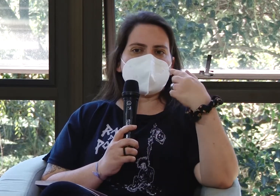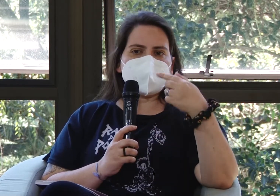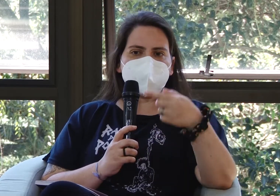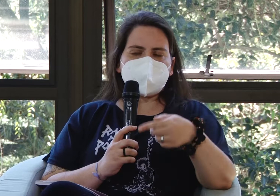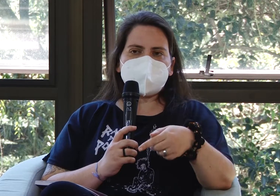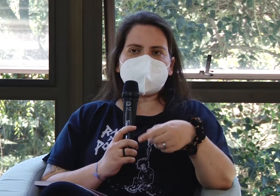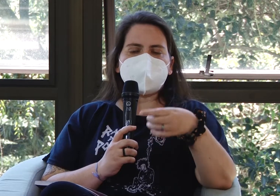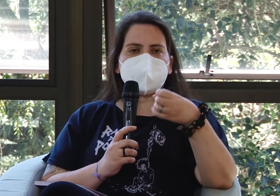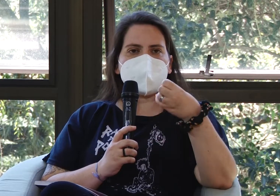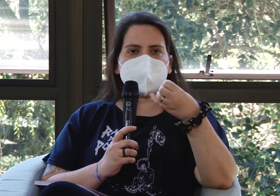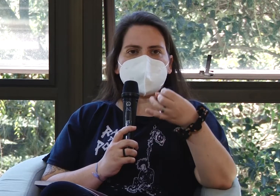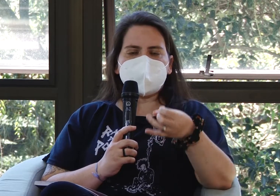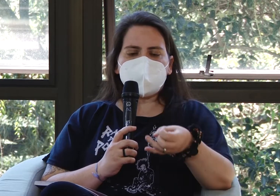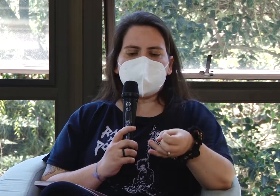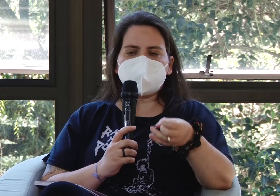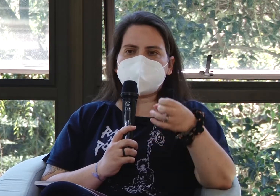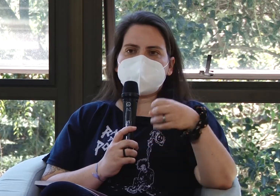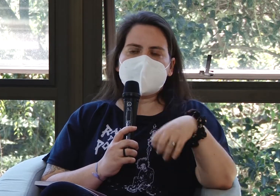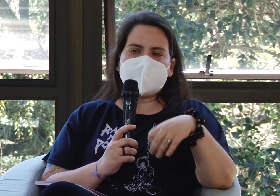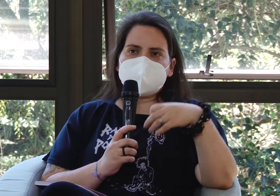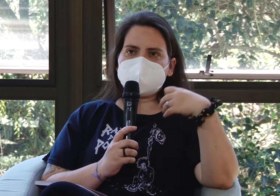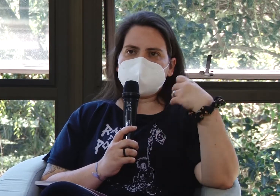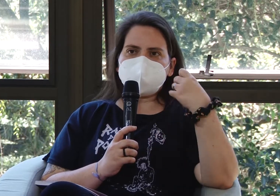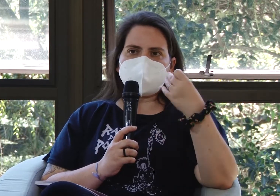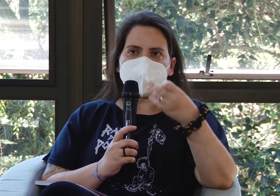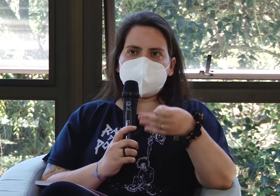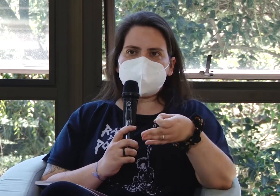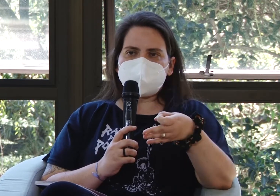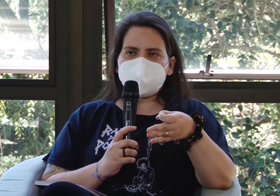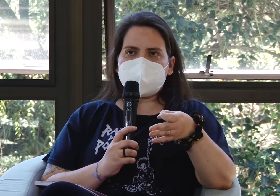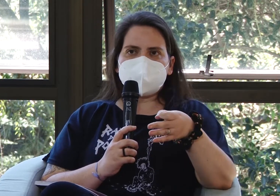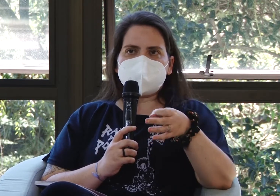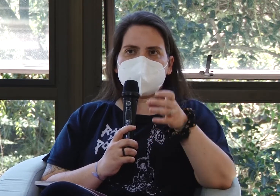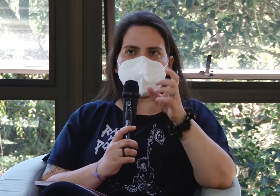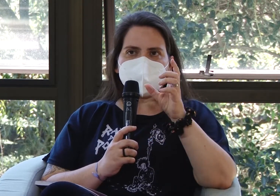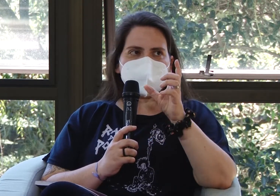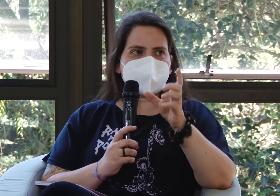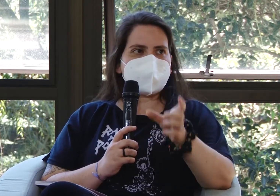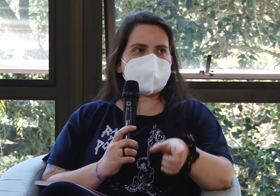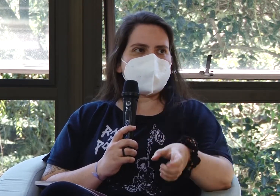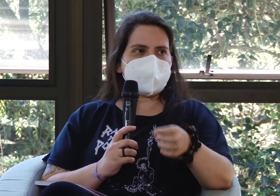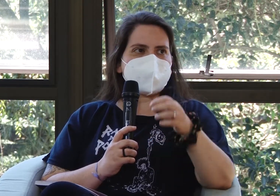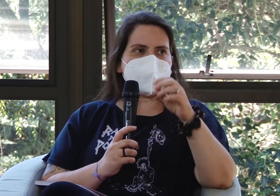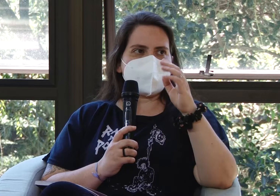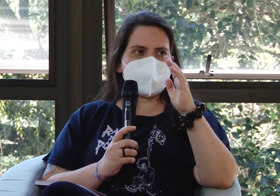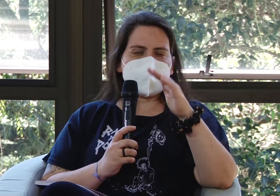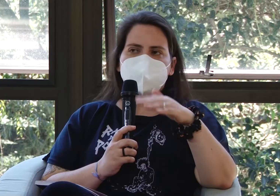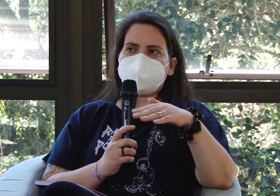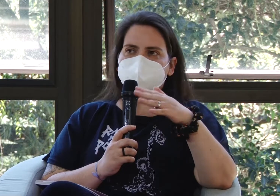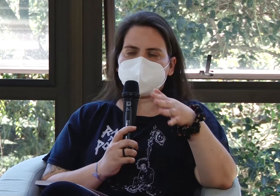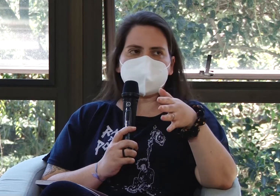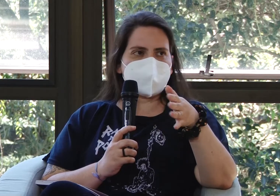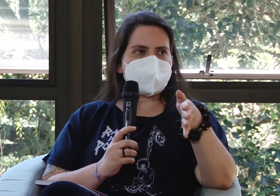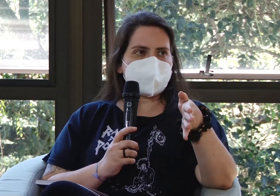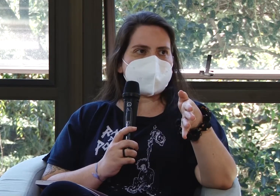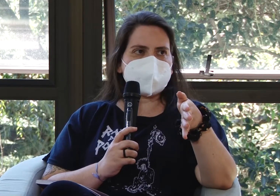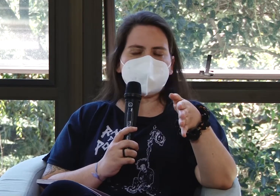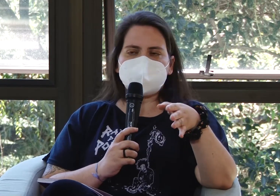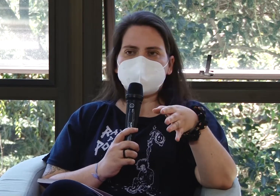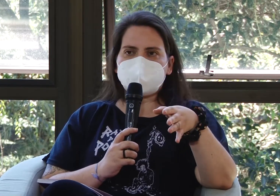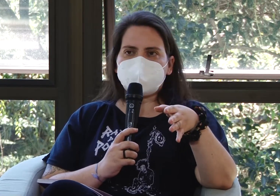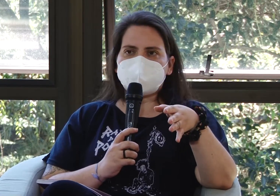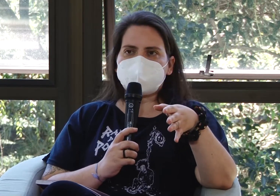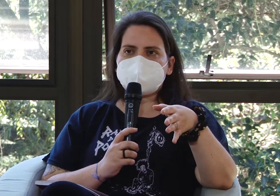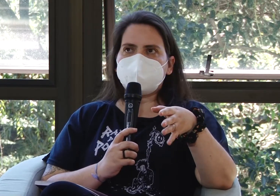Com um relato de todas as mulheres, fotos. Tem até uns prints de WhatsApp do nosso grupo, assim, que vai acompanhando todo o nosso